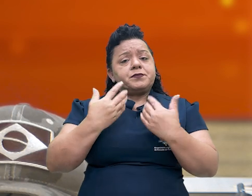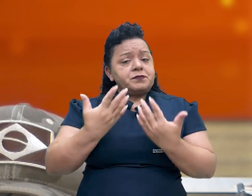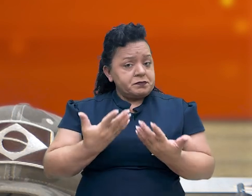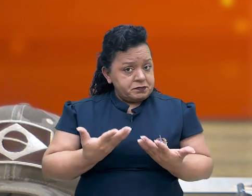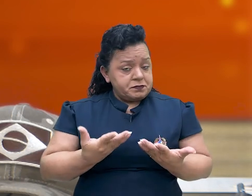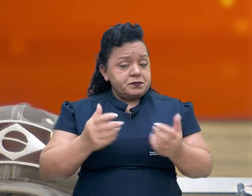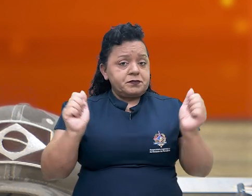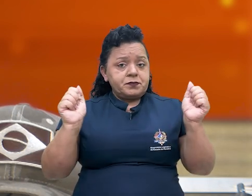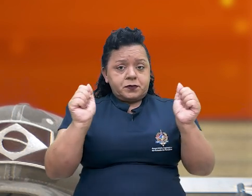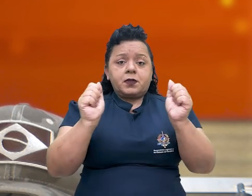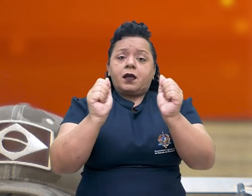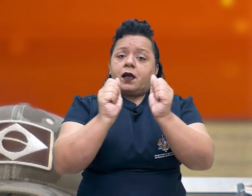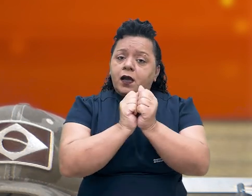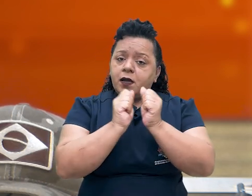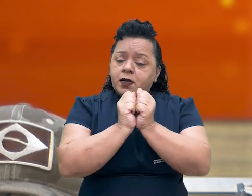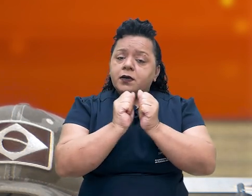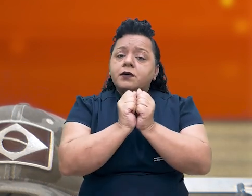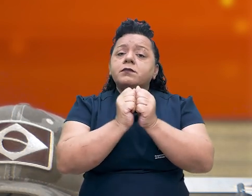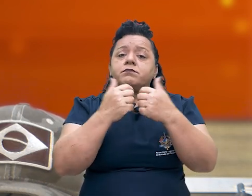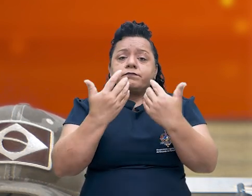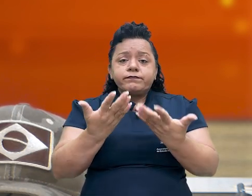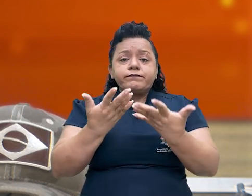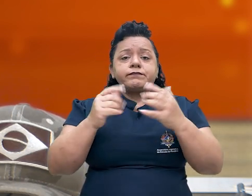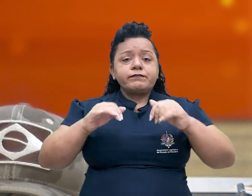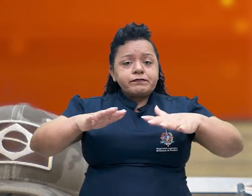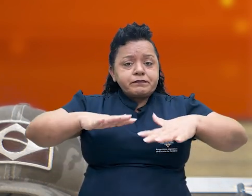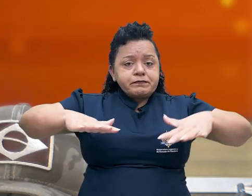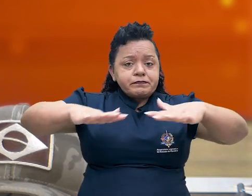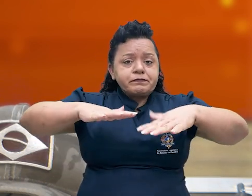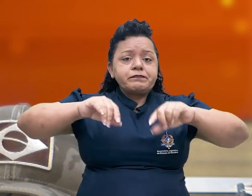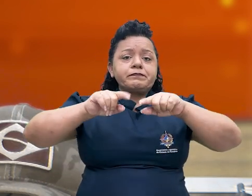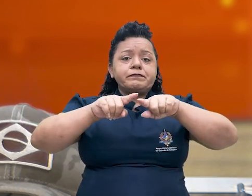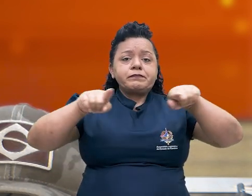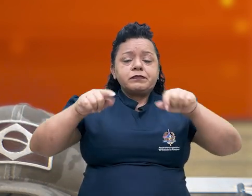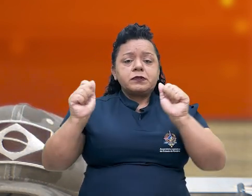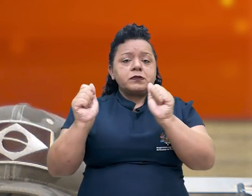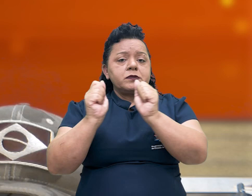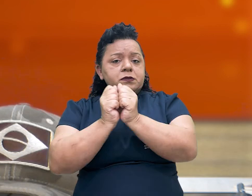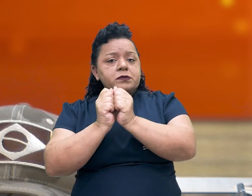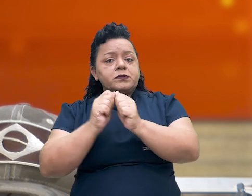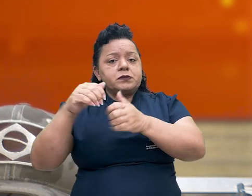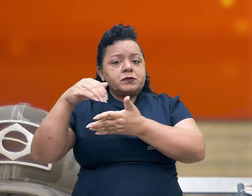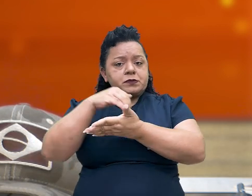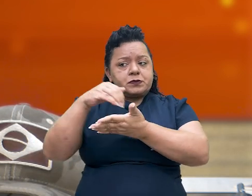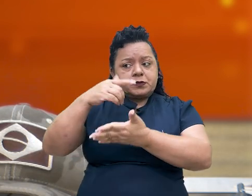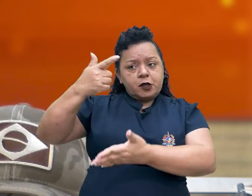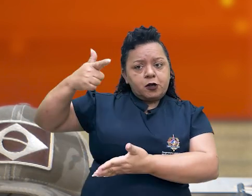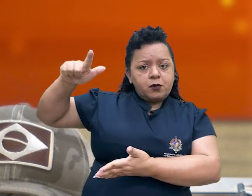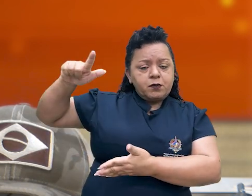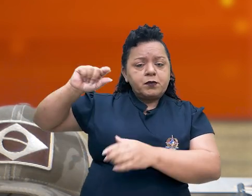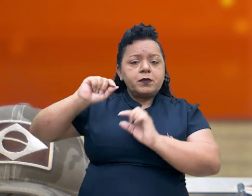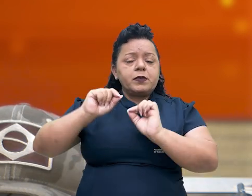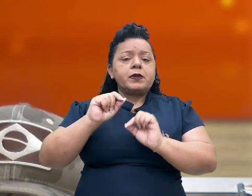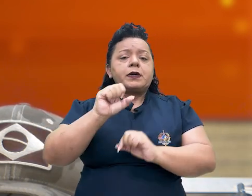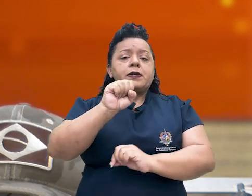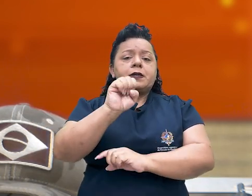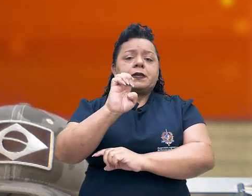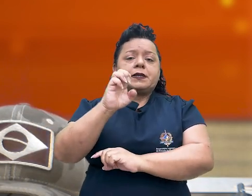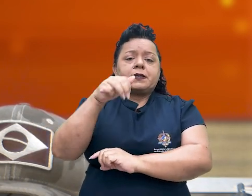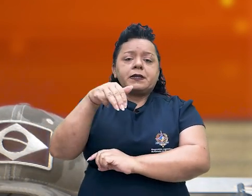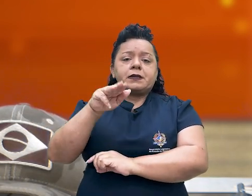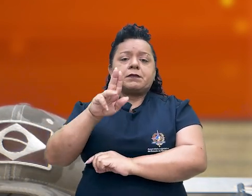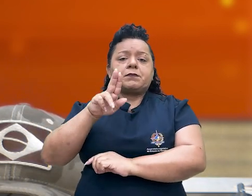32 servidores para que eh juntamente tem uma sala de situação que é acompanhado com outra secretaria que é